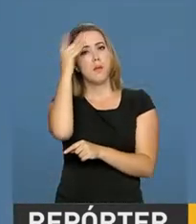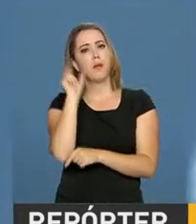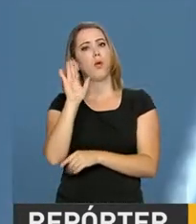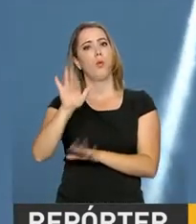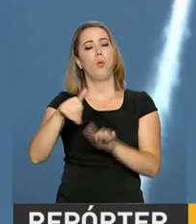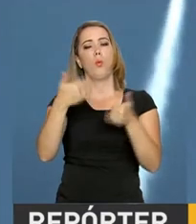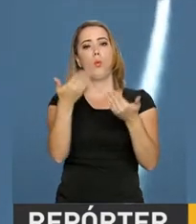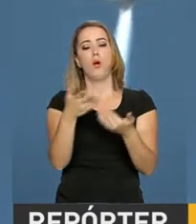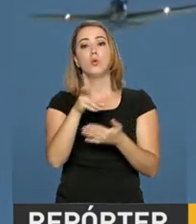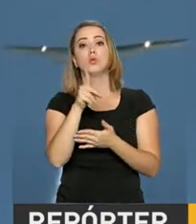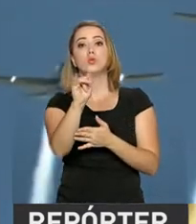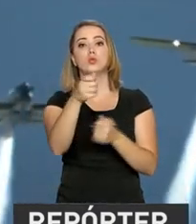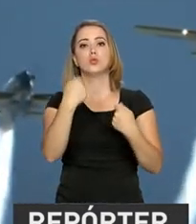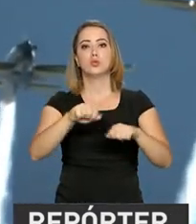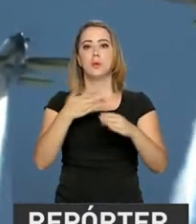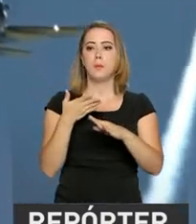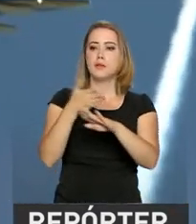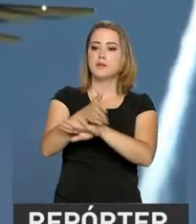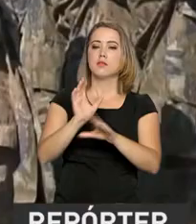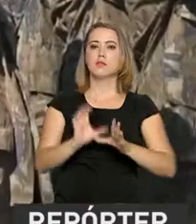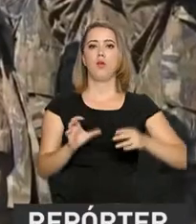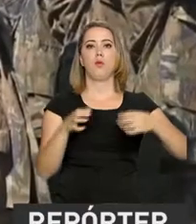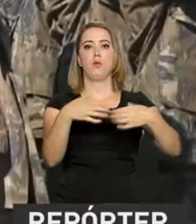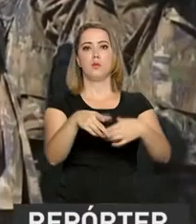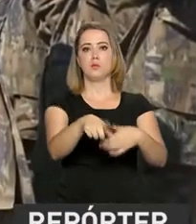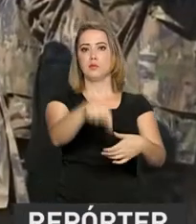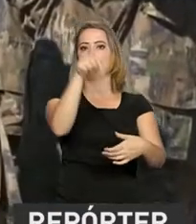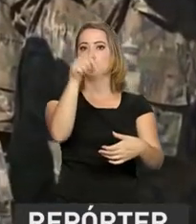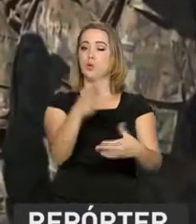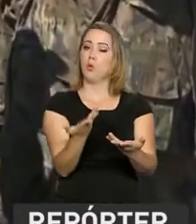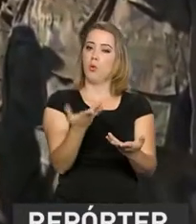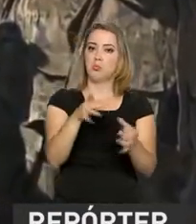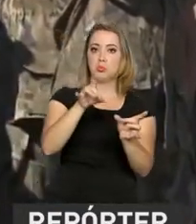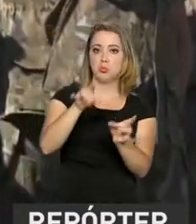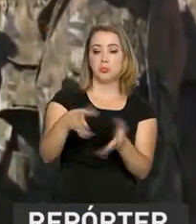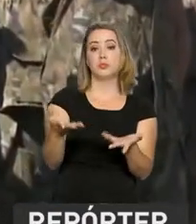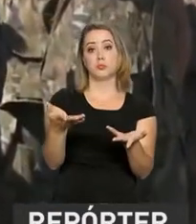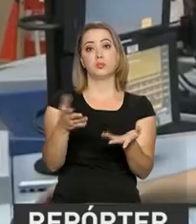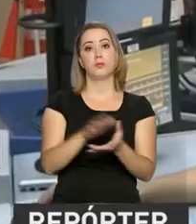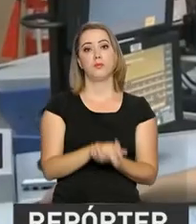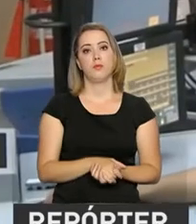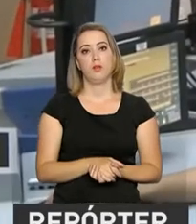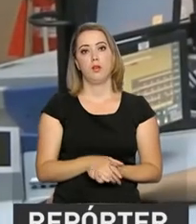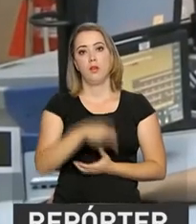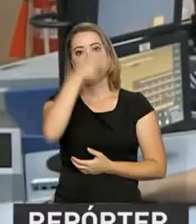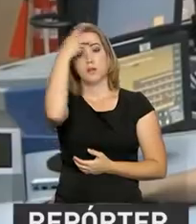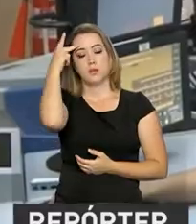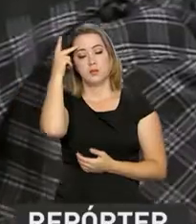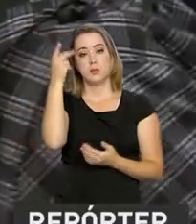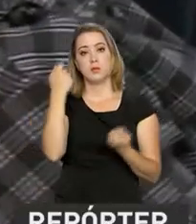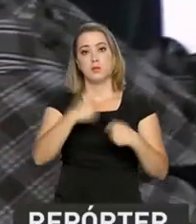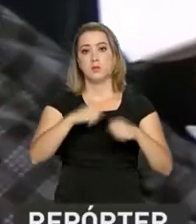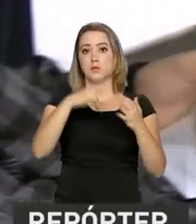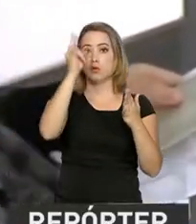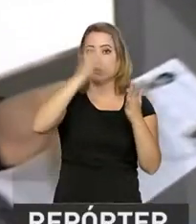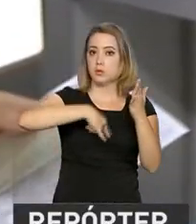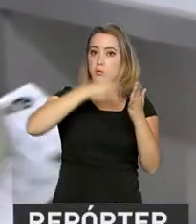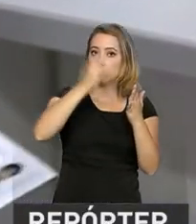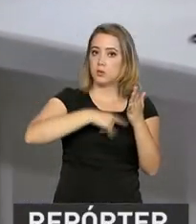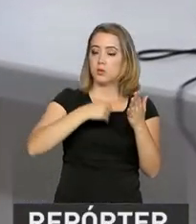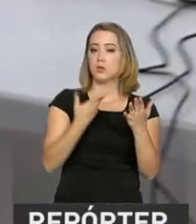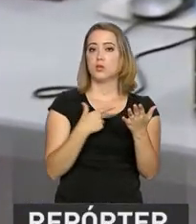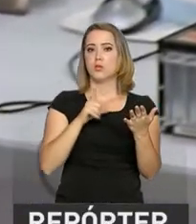de apresentação no quartel onde será selecionado ou dispensado os documentos necessário os documentos